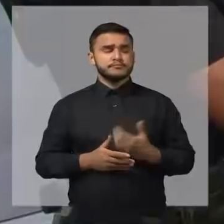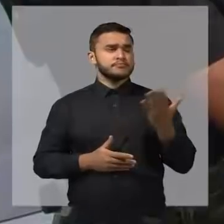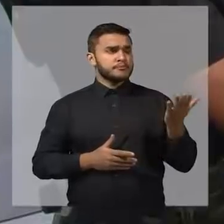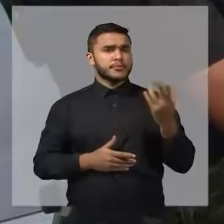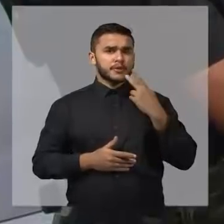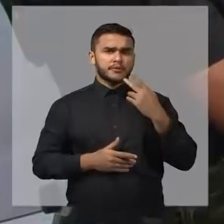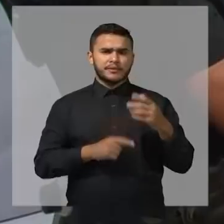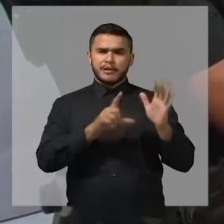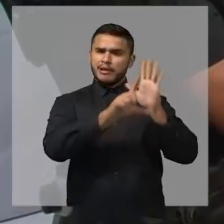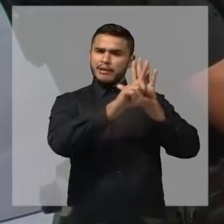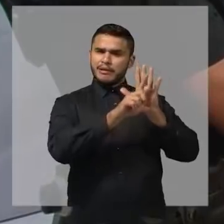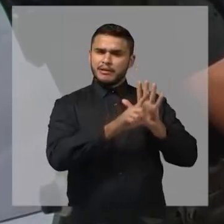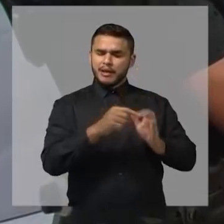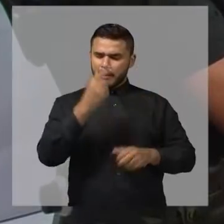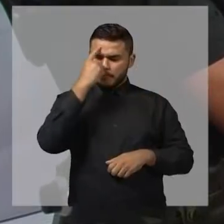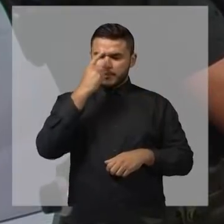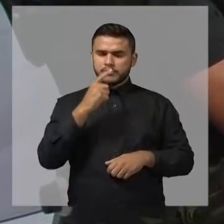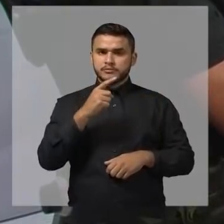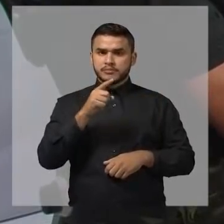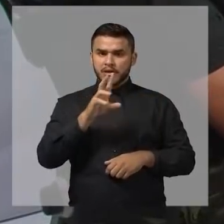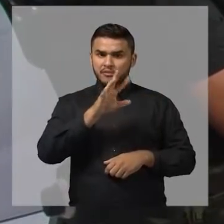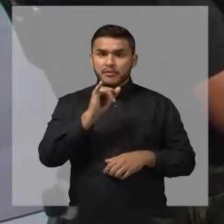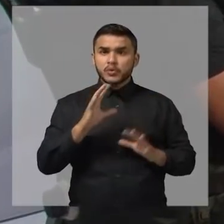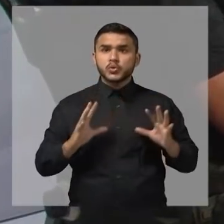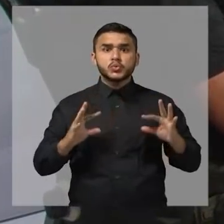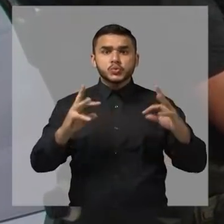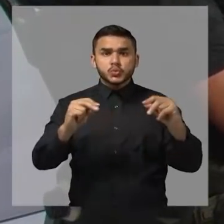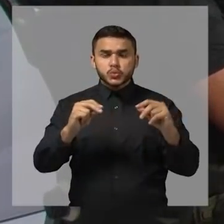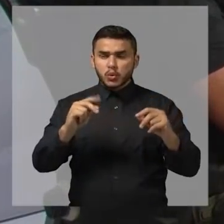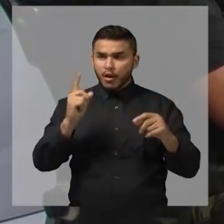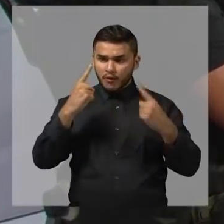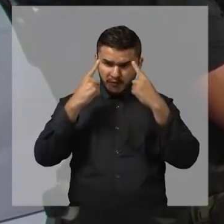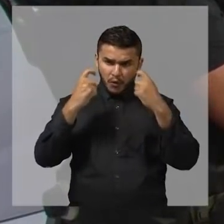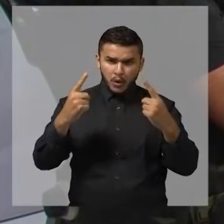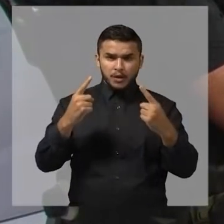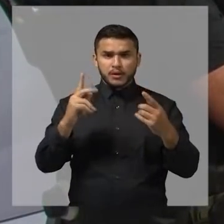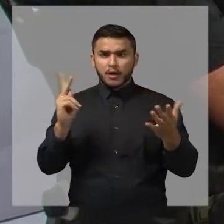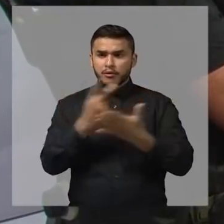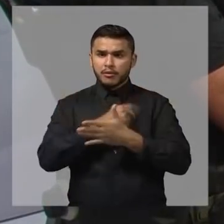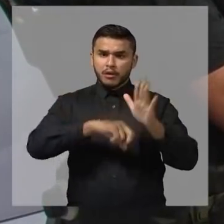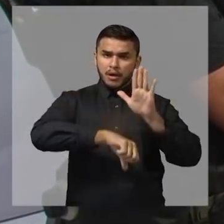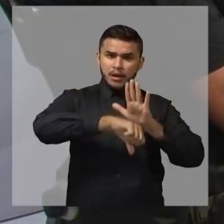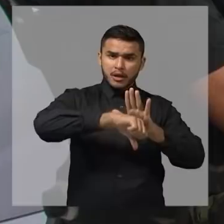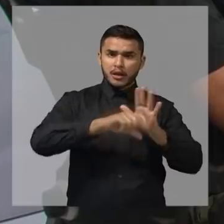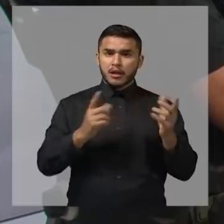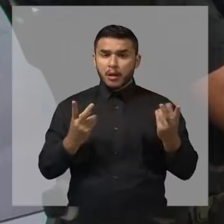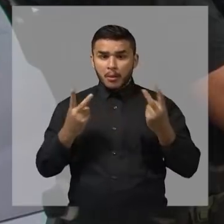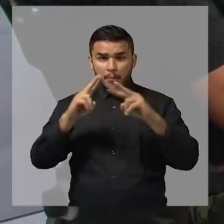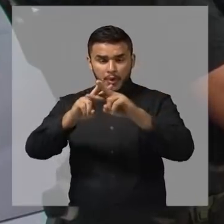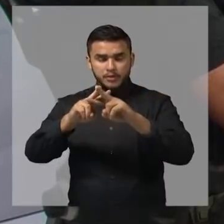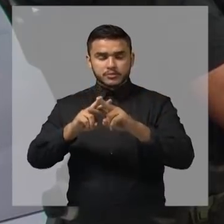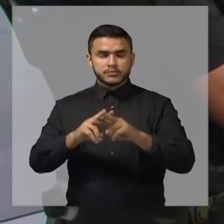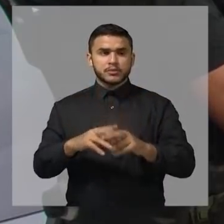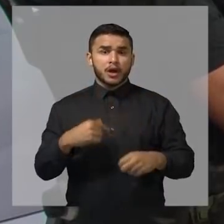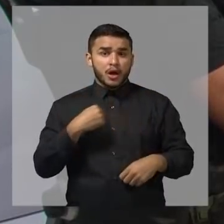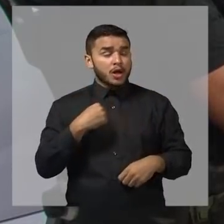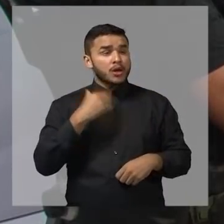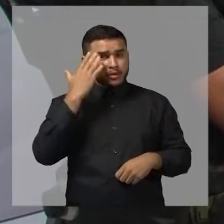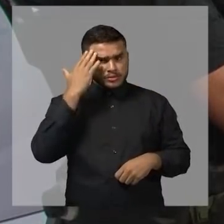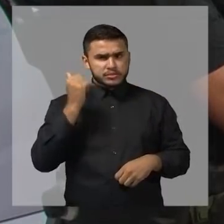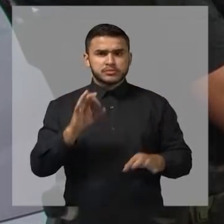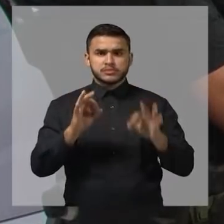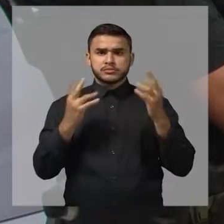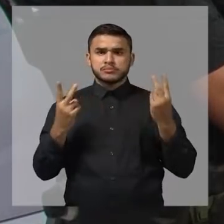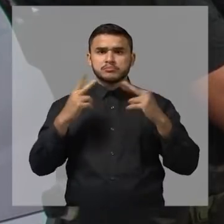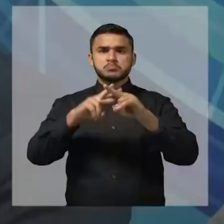anti-prisional, porque, de fato, a doutrina está certa. Eu entendo que prisão devia ser só para crime com ameaça grave